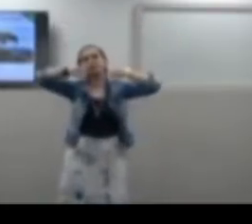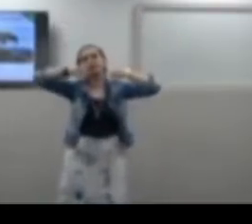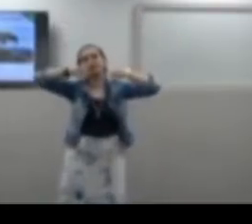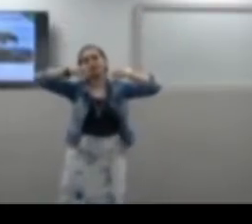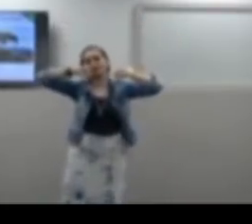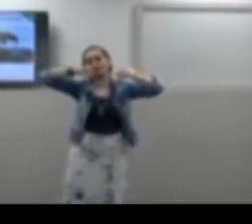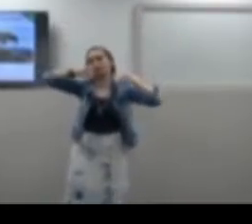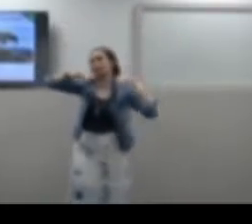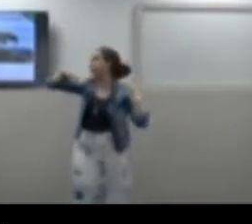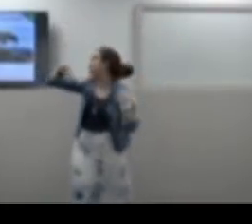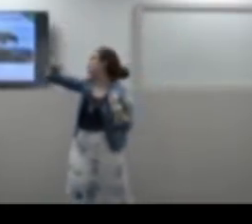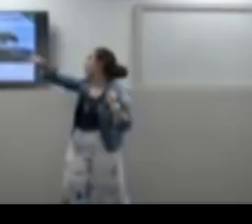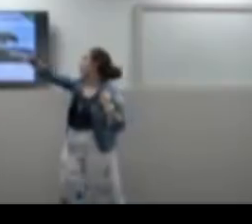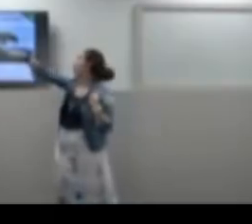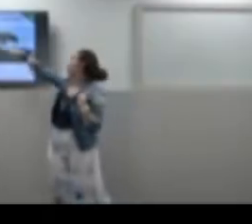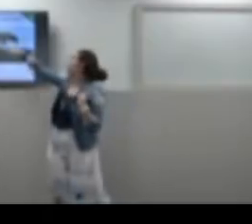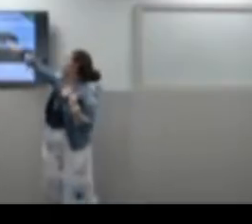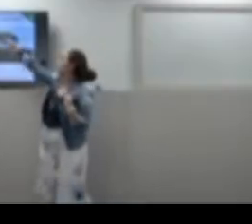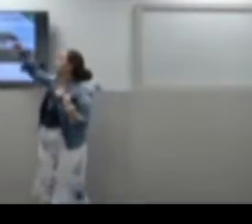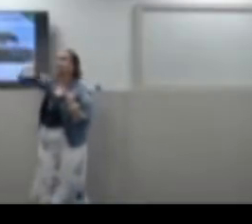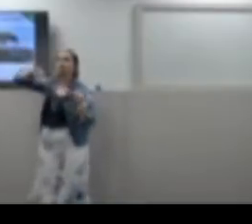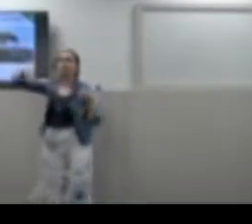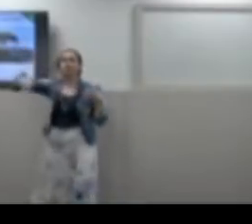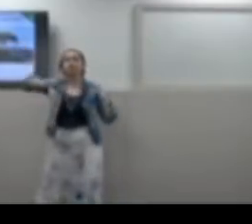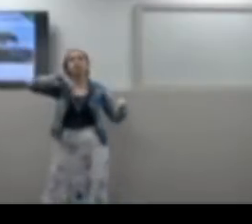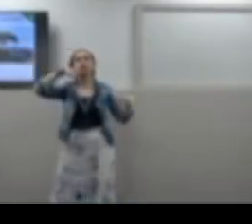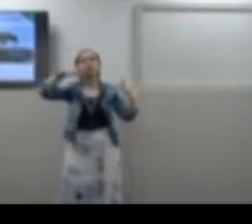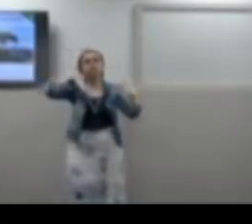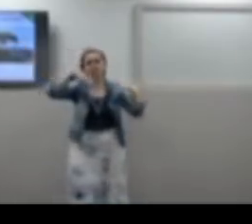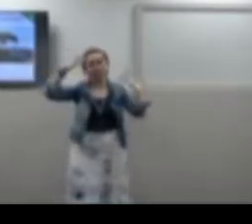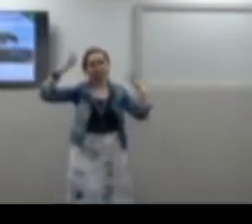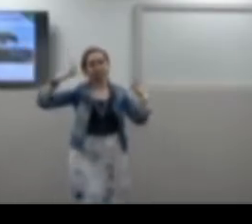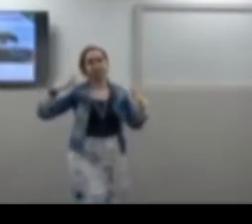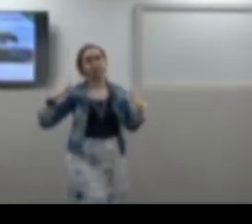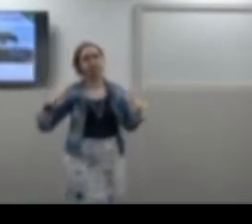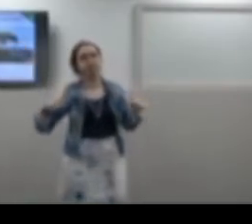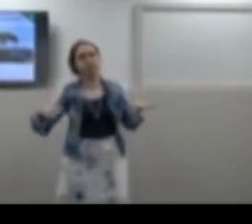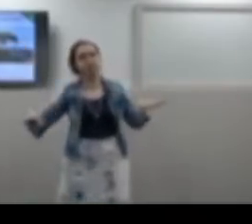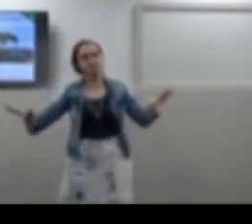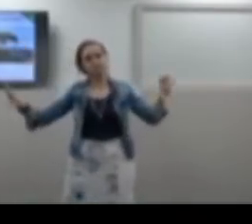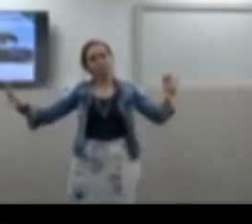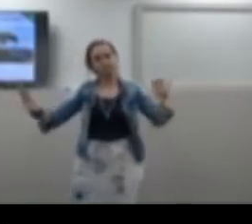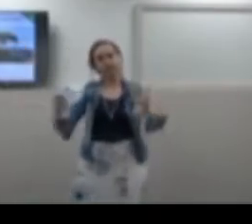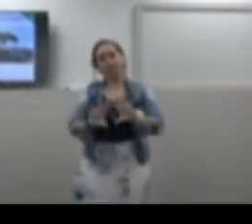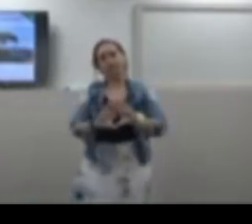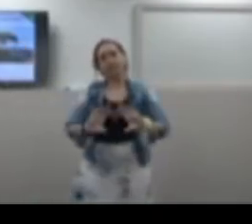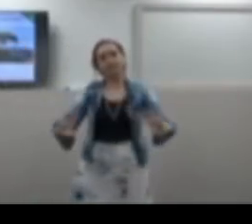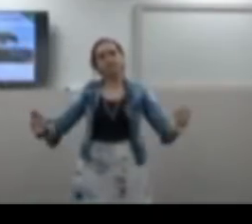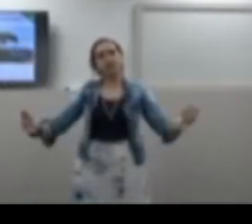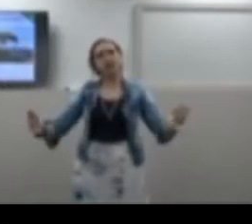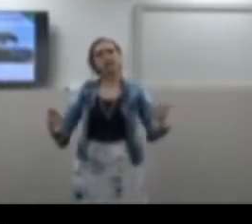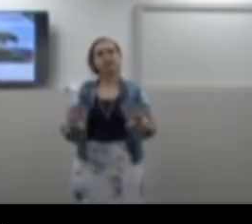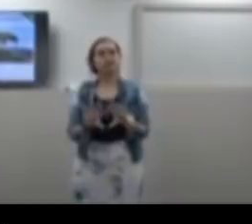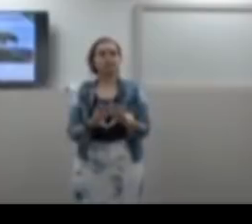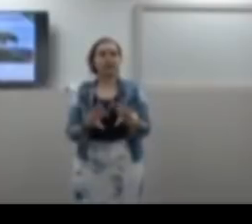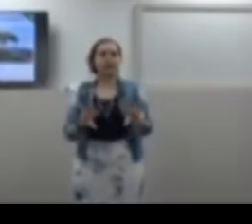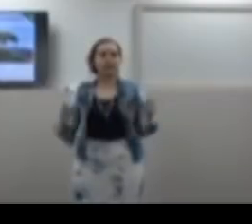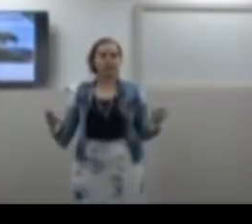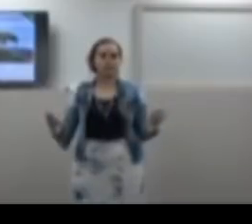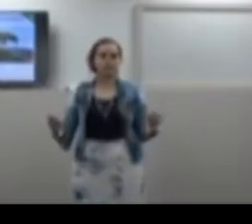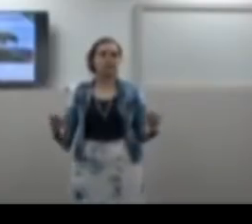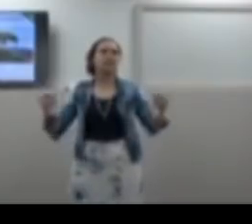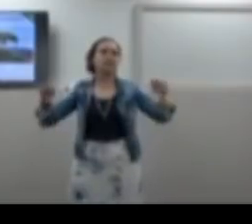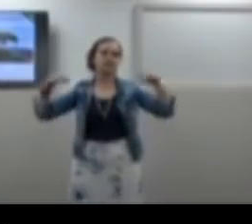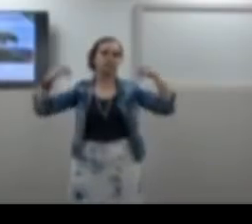a gente está vendo nessa figura aí, a copa da araucária, por exemplo, a copa das árvores mais altas. Depois, embaixo, a gente tem